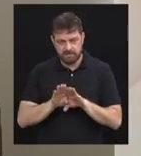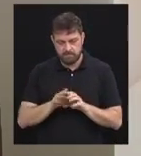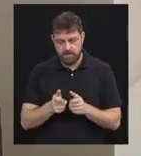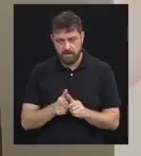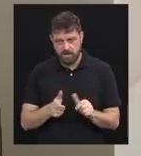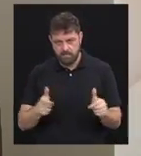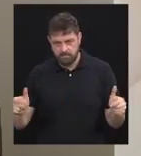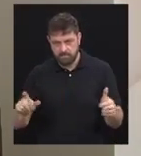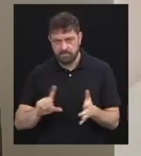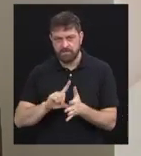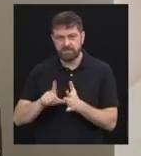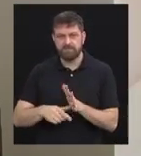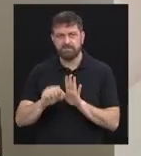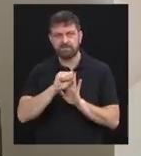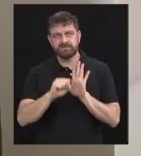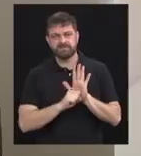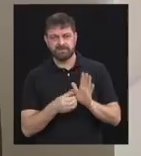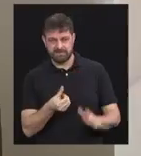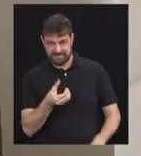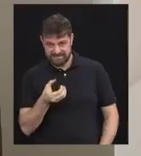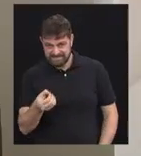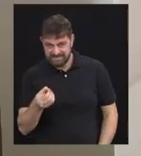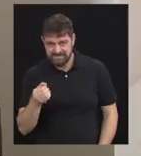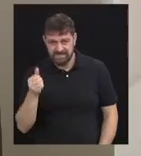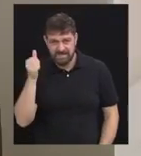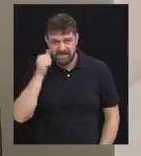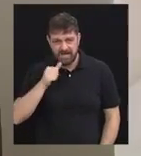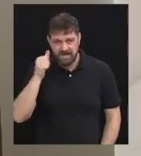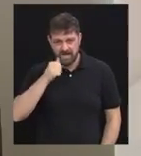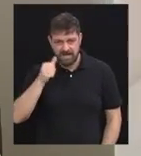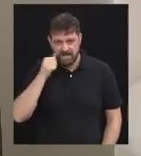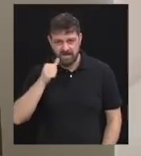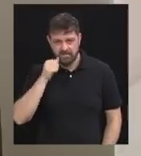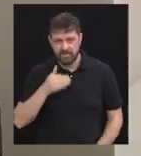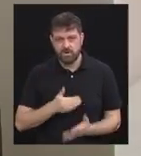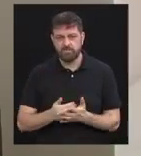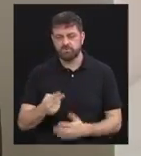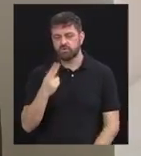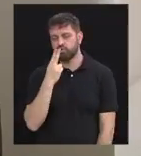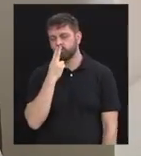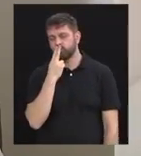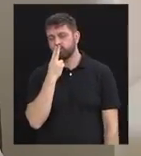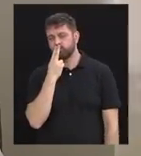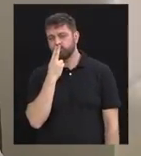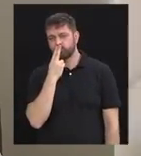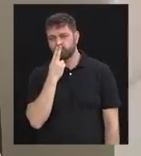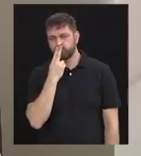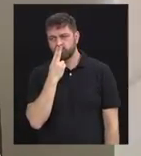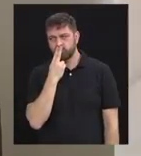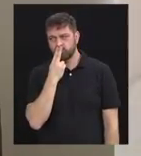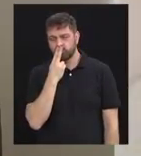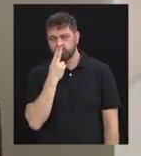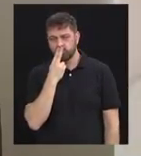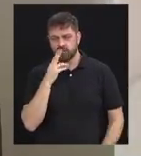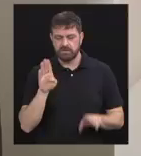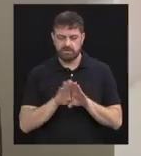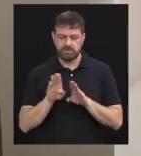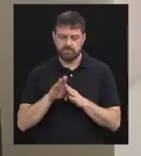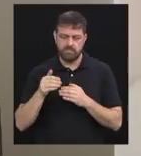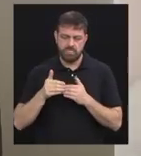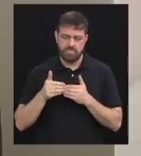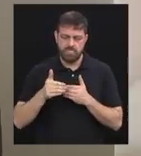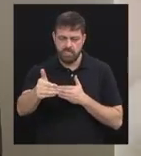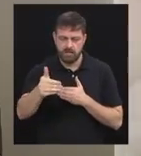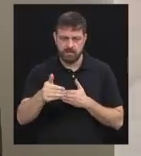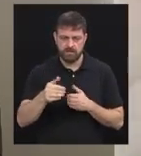frequente depois da década de 60, que a mulher se emancipou e começou a fumar, e a partir